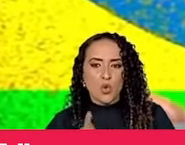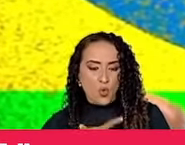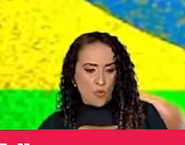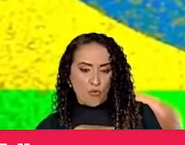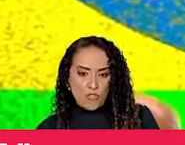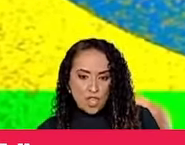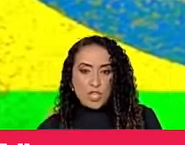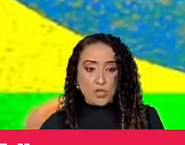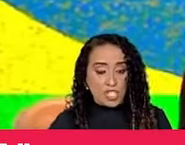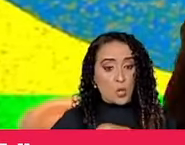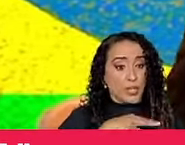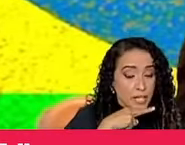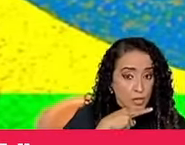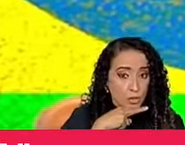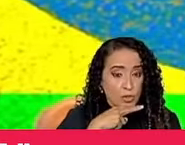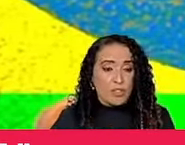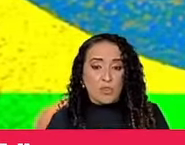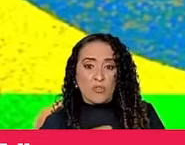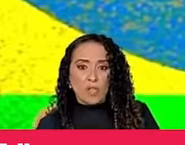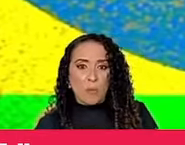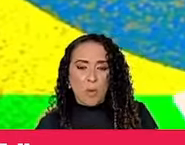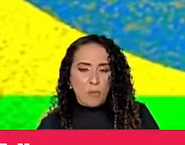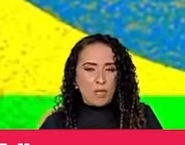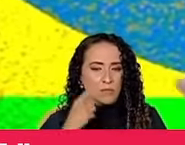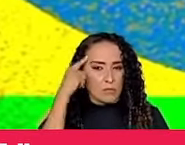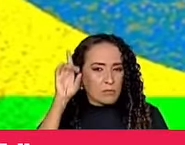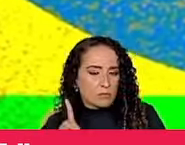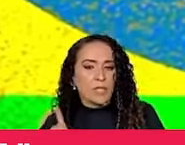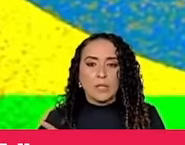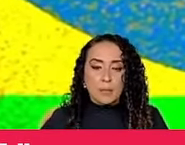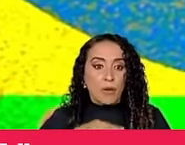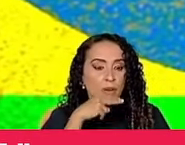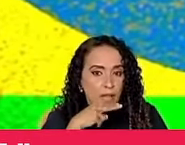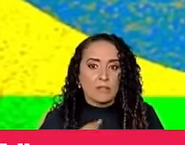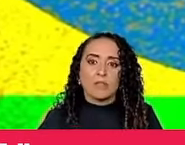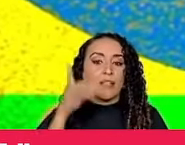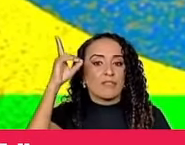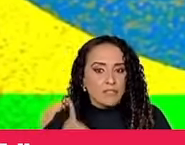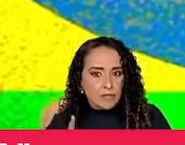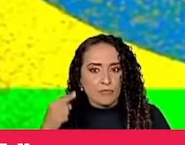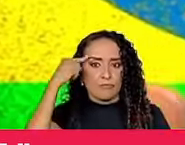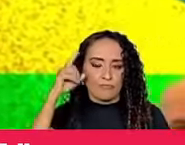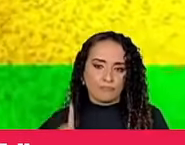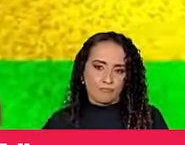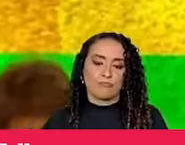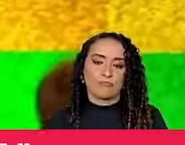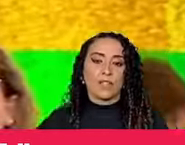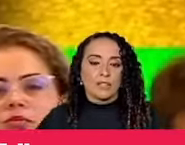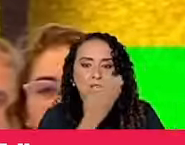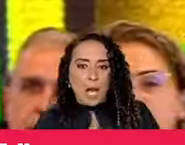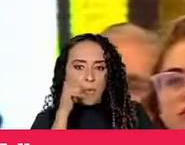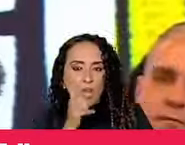tinha um neto, um filho com problema de doença mental e um neto também com problema de doença mental. Essa mulher